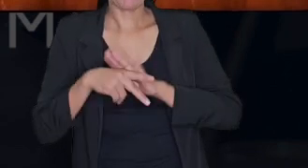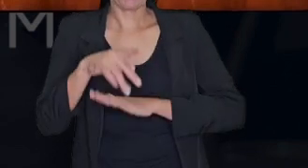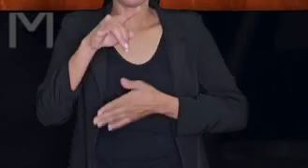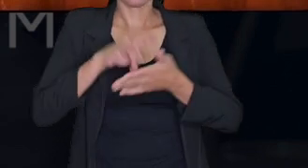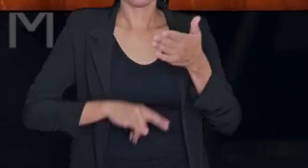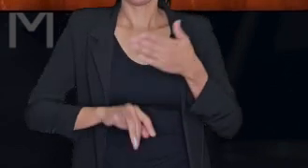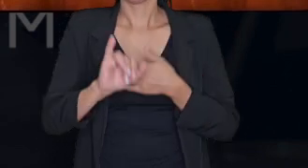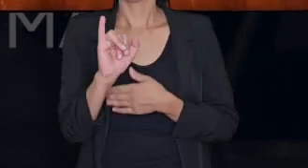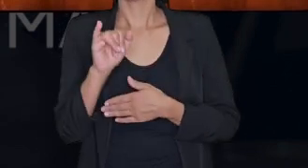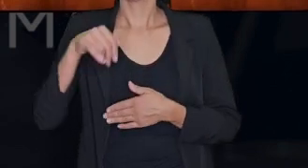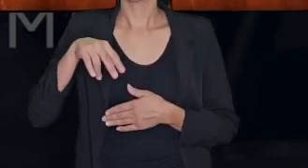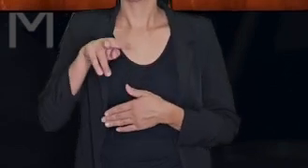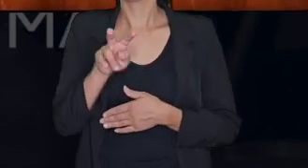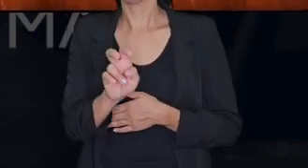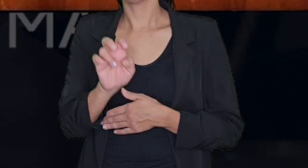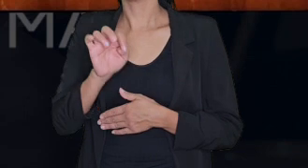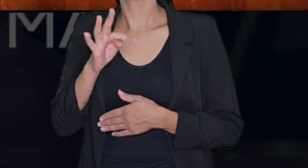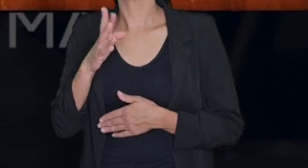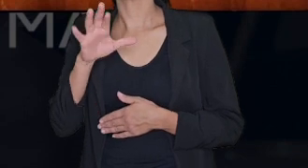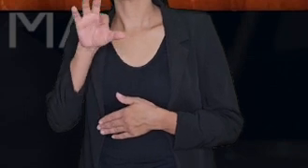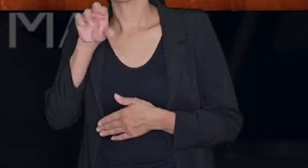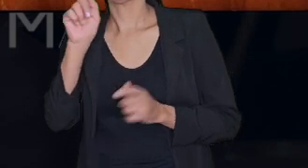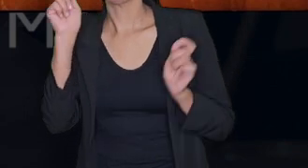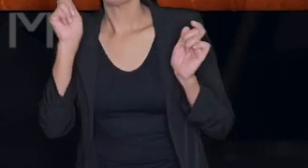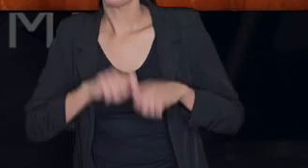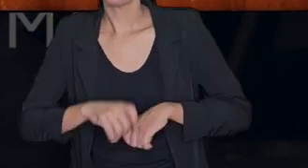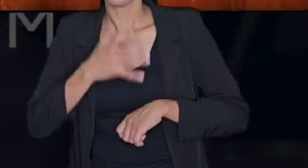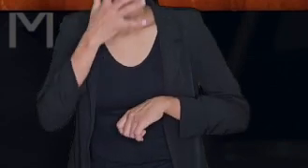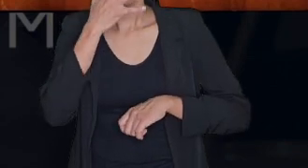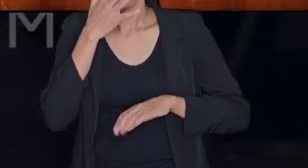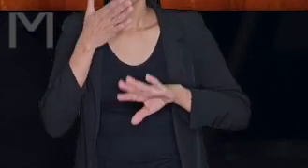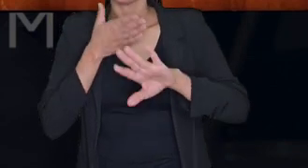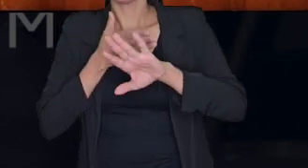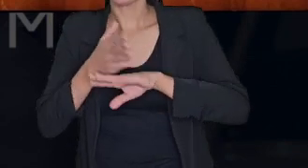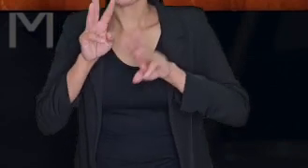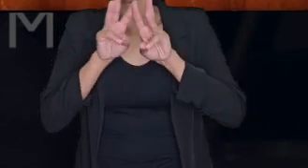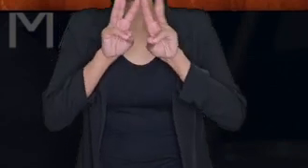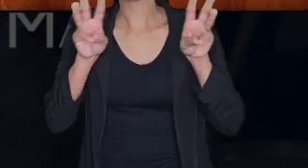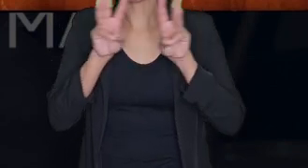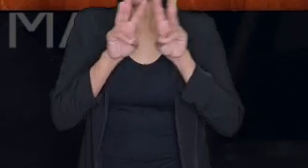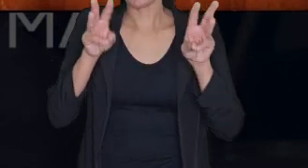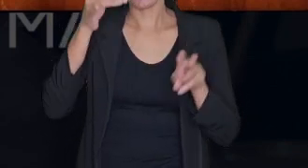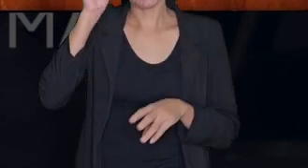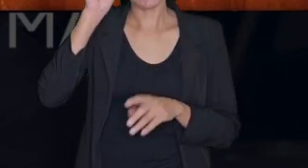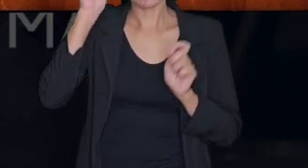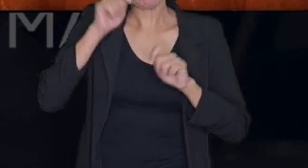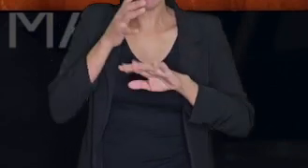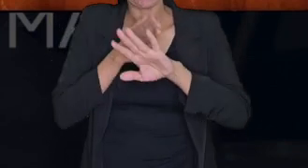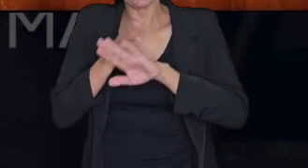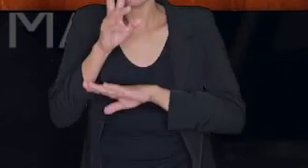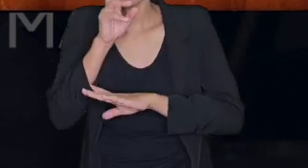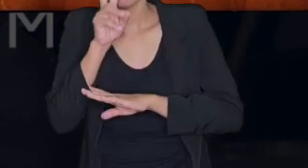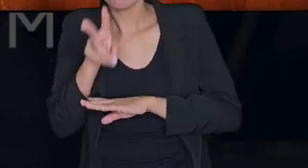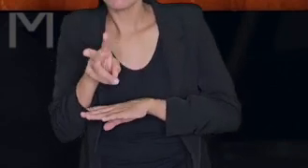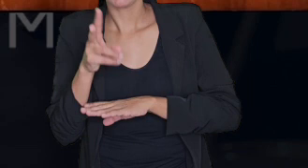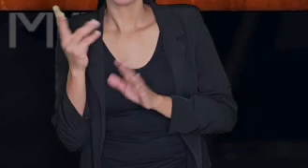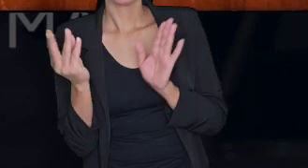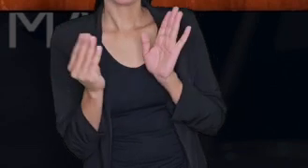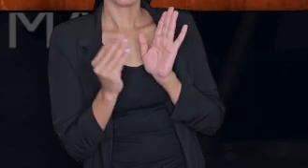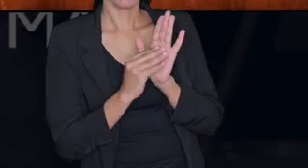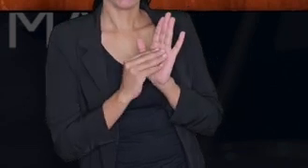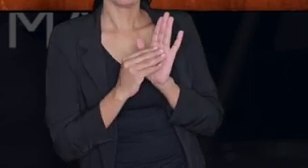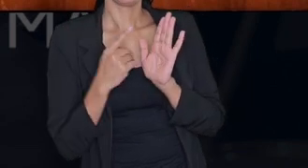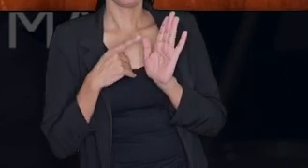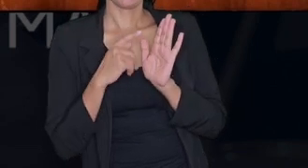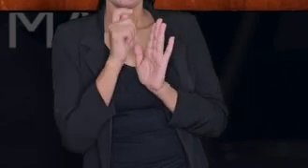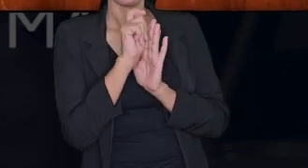dizendo que nas escrituras, inclusive de inventário, é cabível a mera consulta feita ao sítio da Receita Federal.